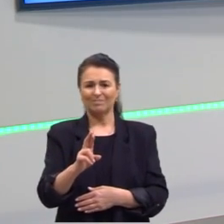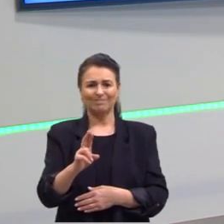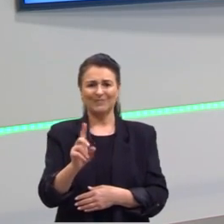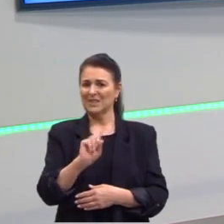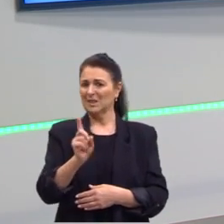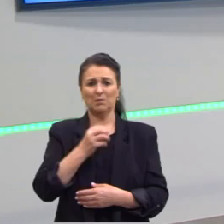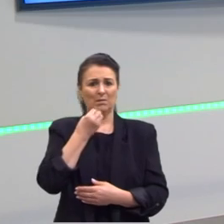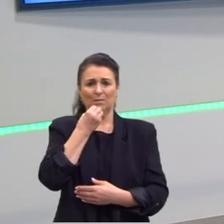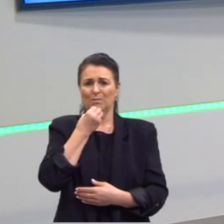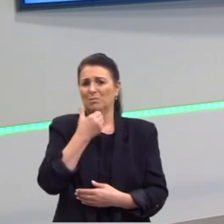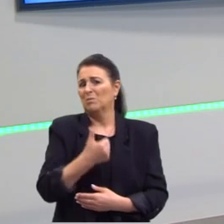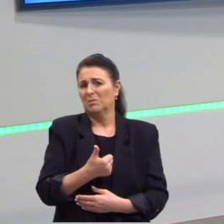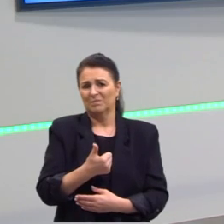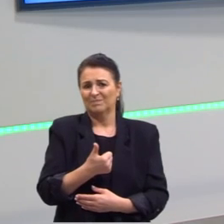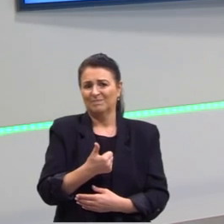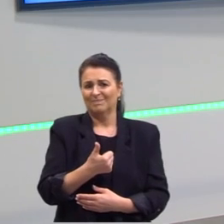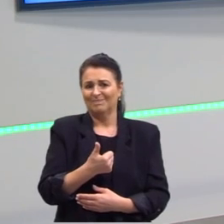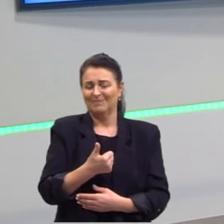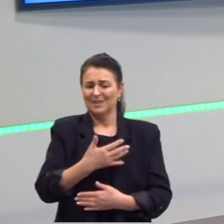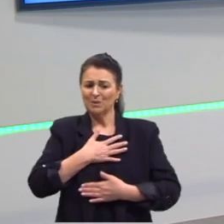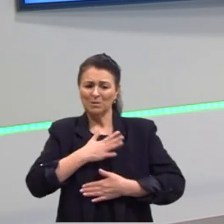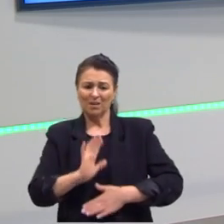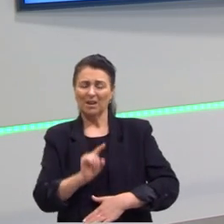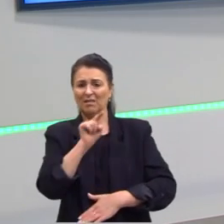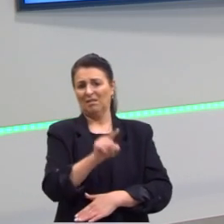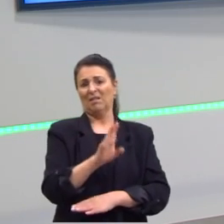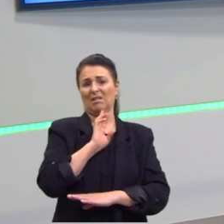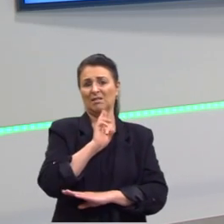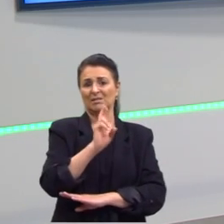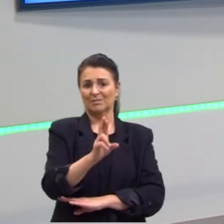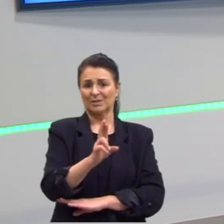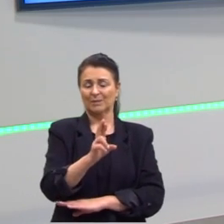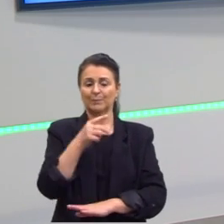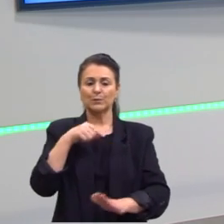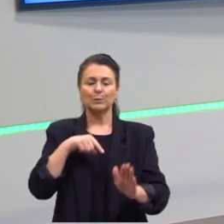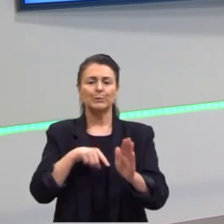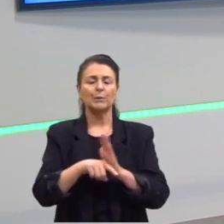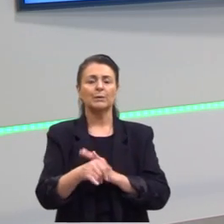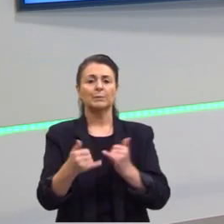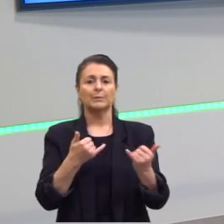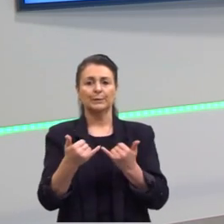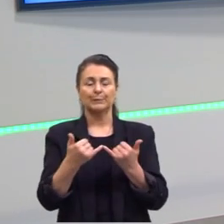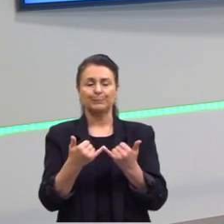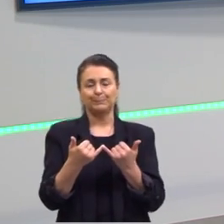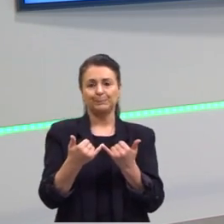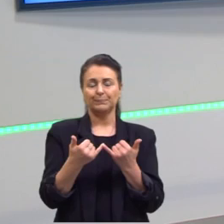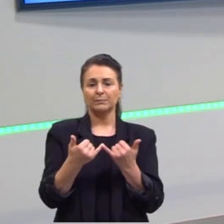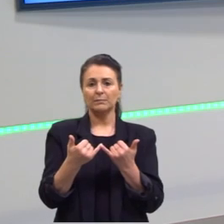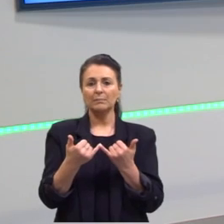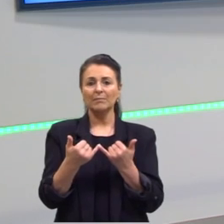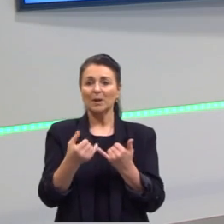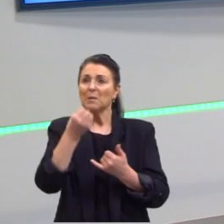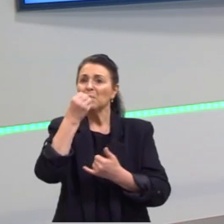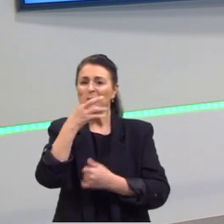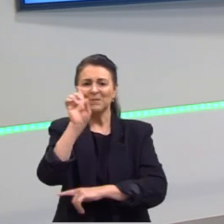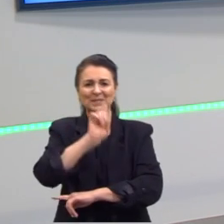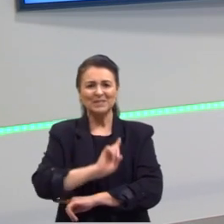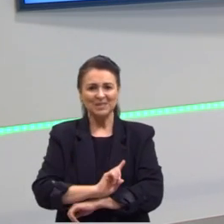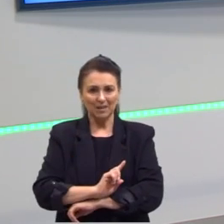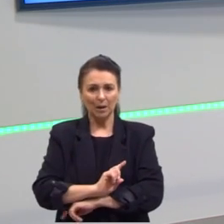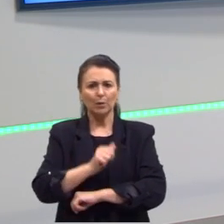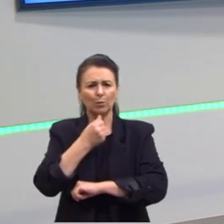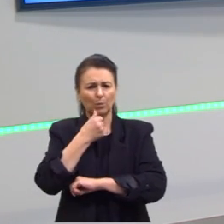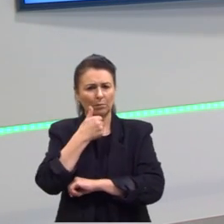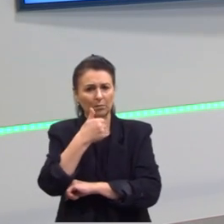seja é a resposta que não é desejada quando a gente pergunta por exemplo para alguém Oi bom dia tudo